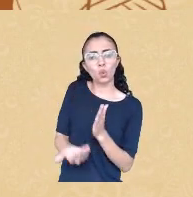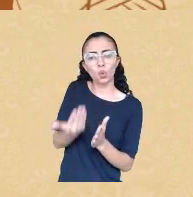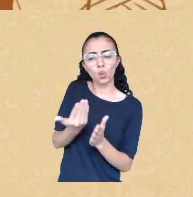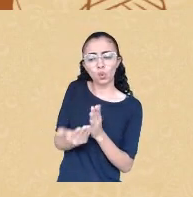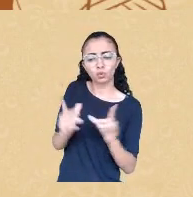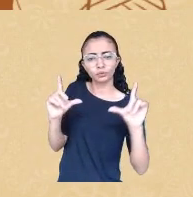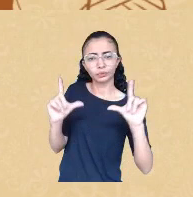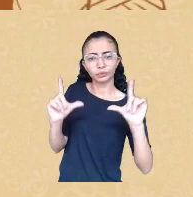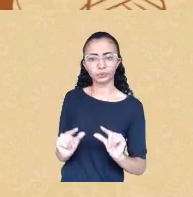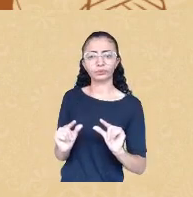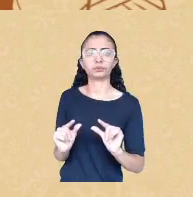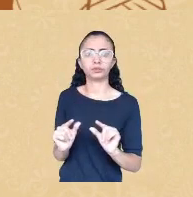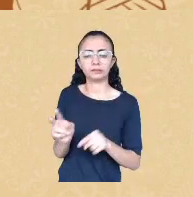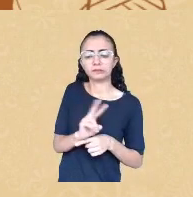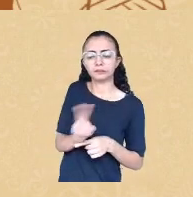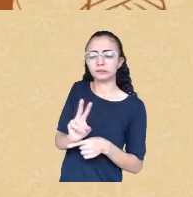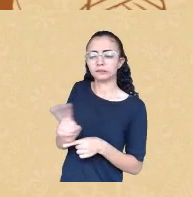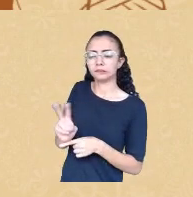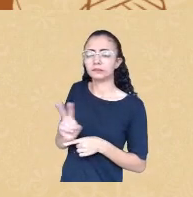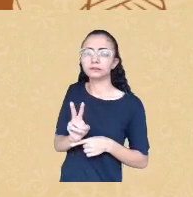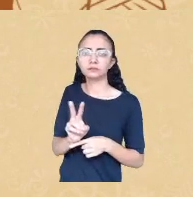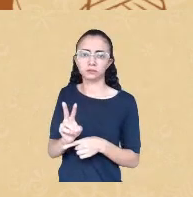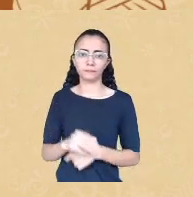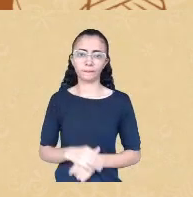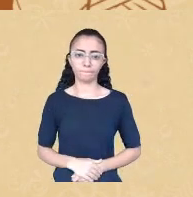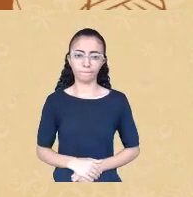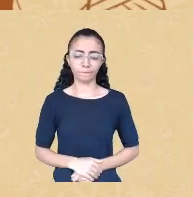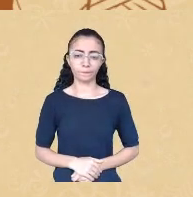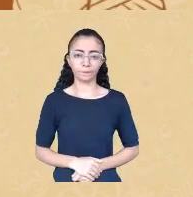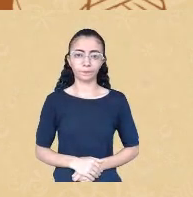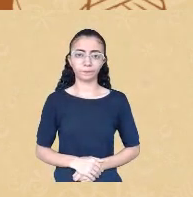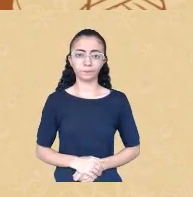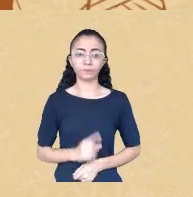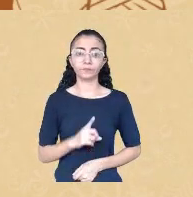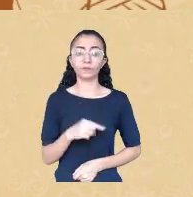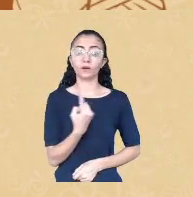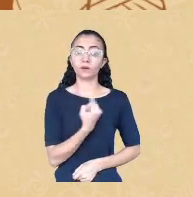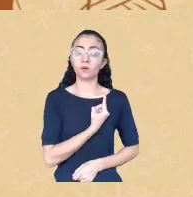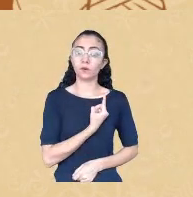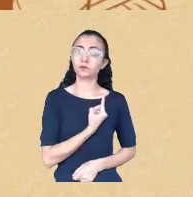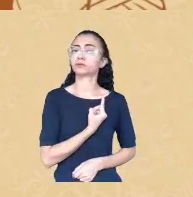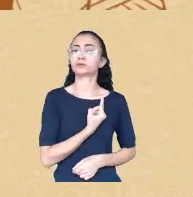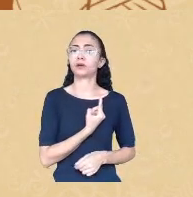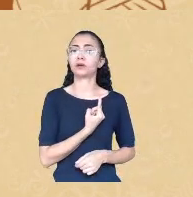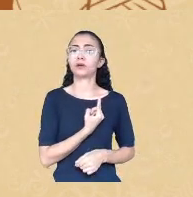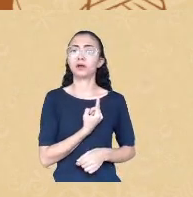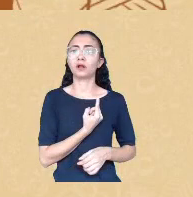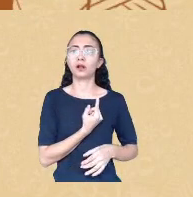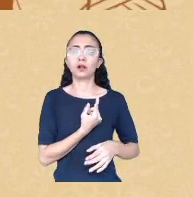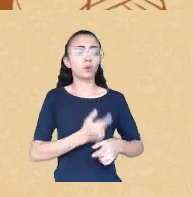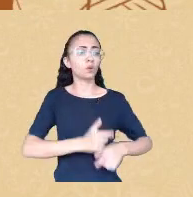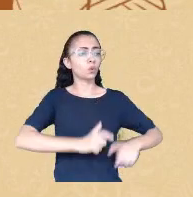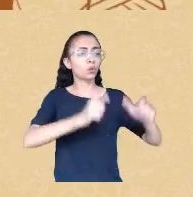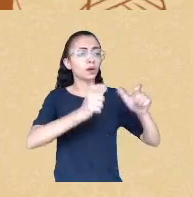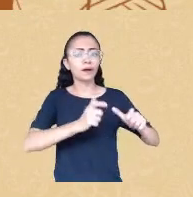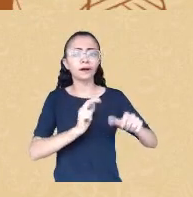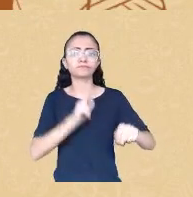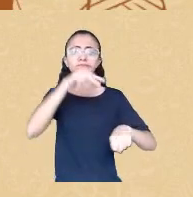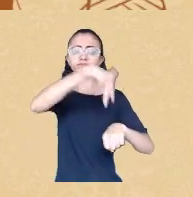Nesse lugar da nossa, de nossa possibilidade de existência. Que não seja,